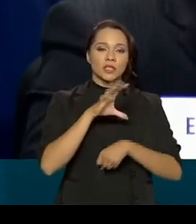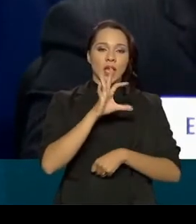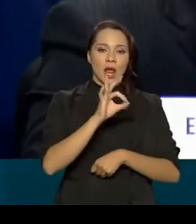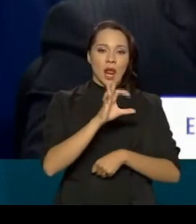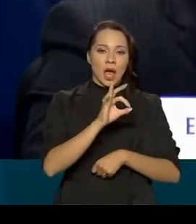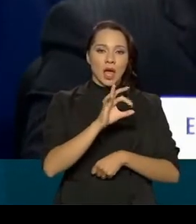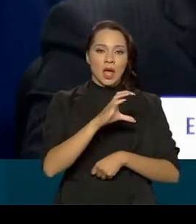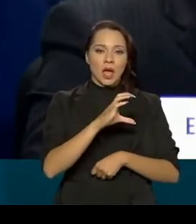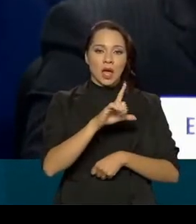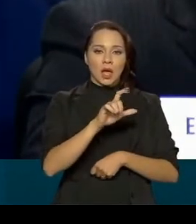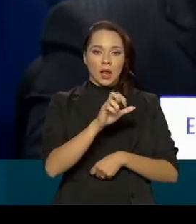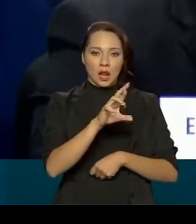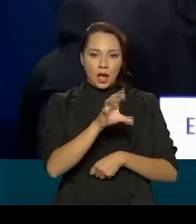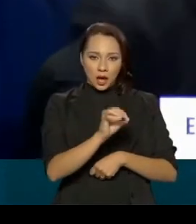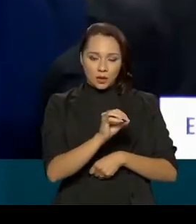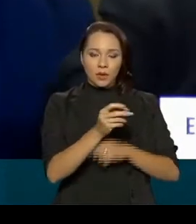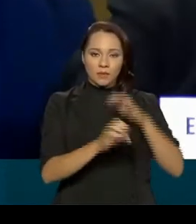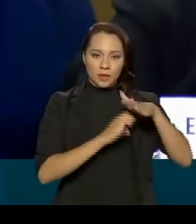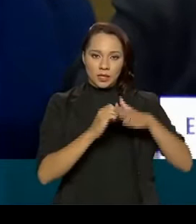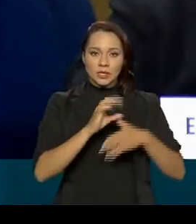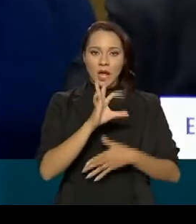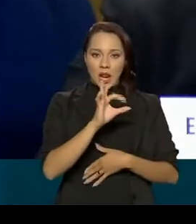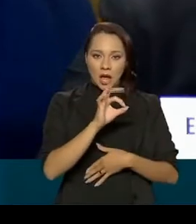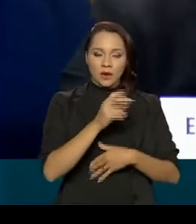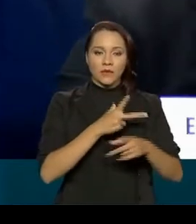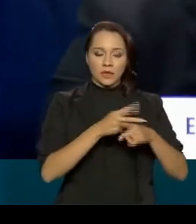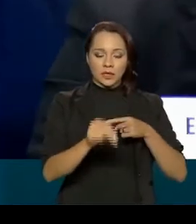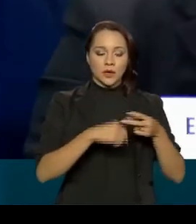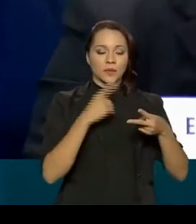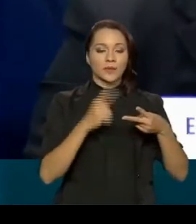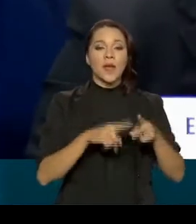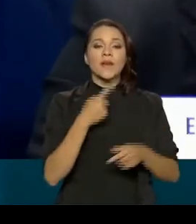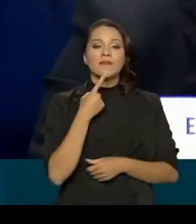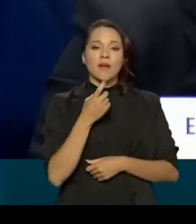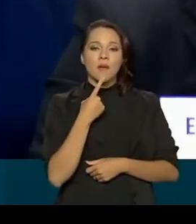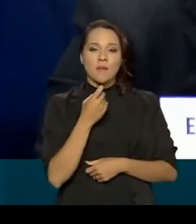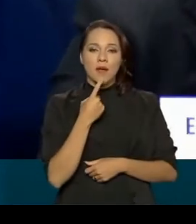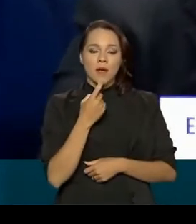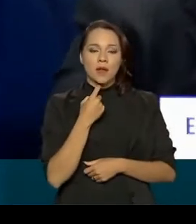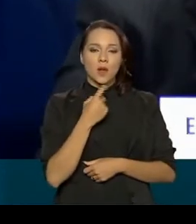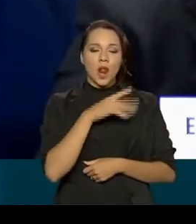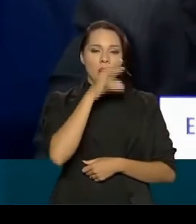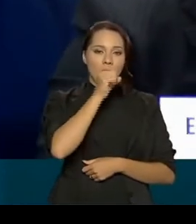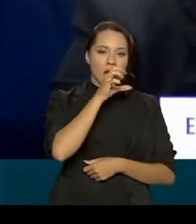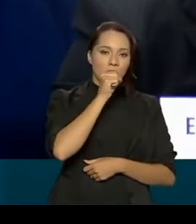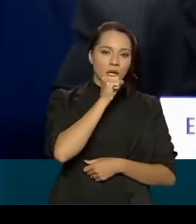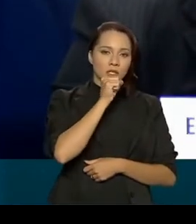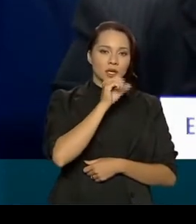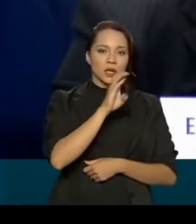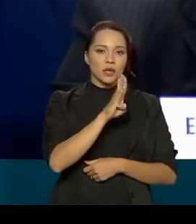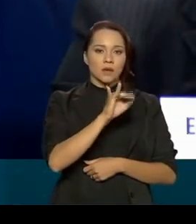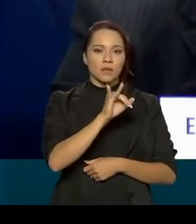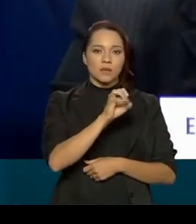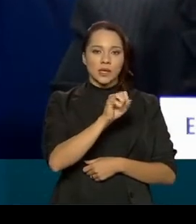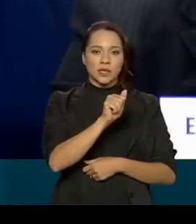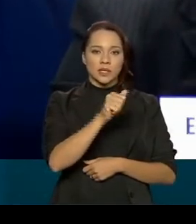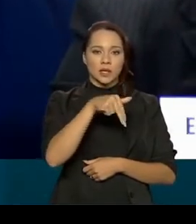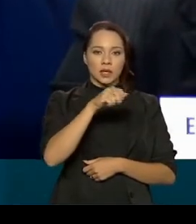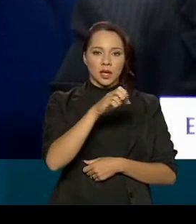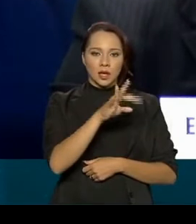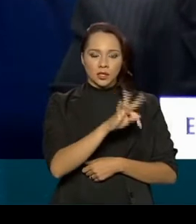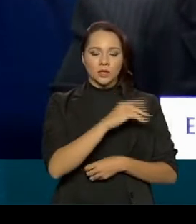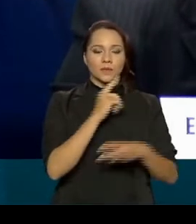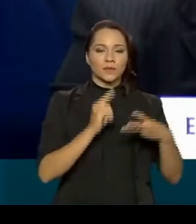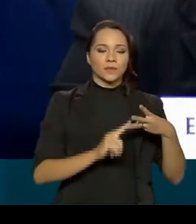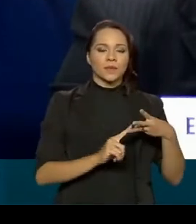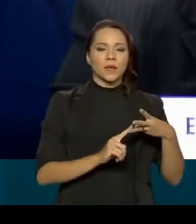como vencedora, em vermelho, em laranja, aliás, a BrisaNet, no Nordeste,